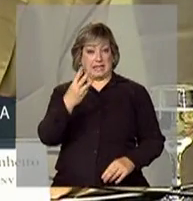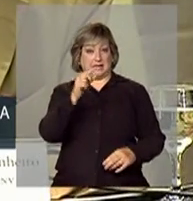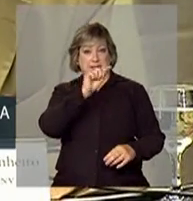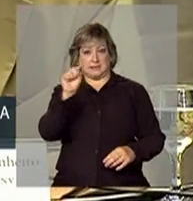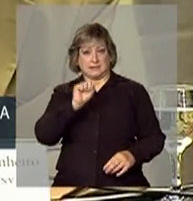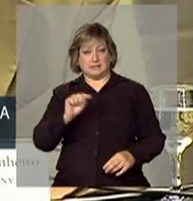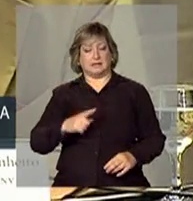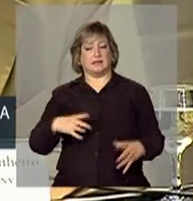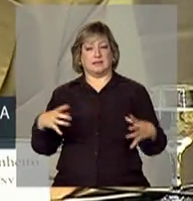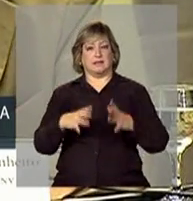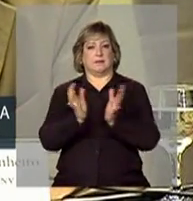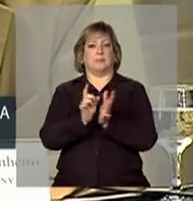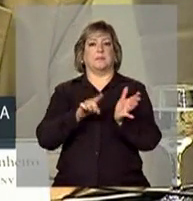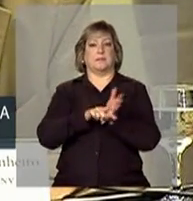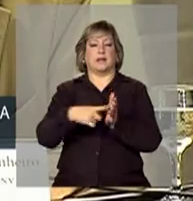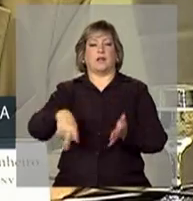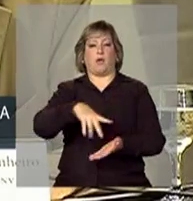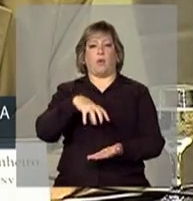pesquisa